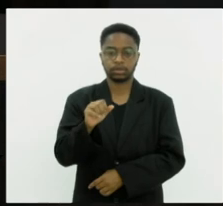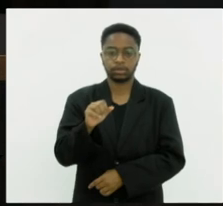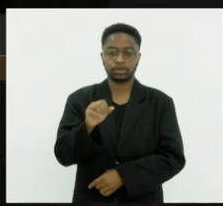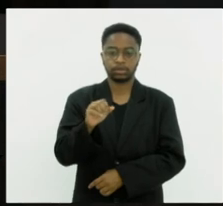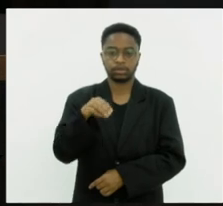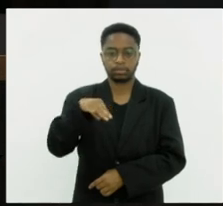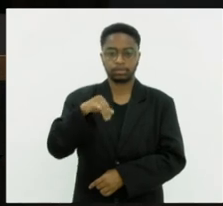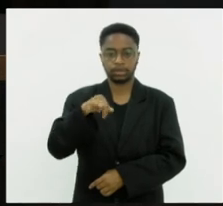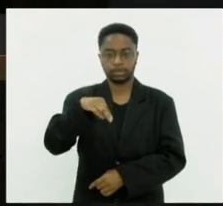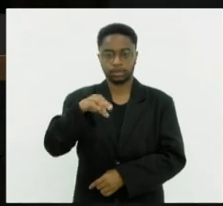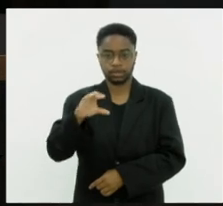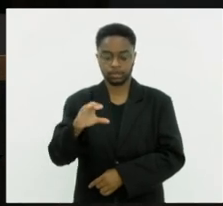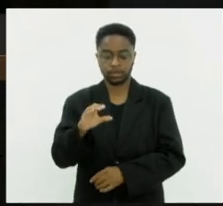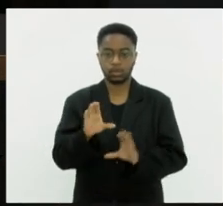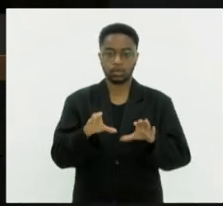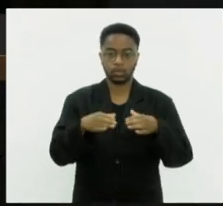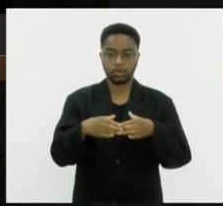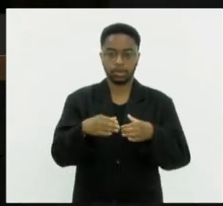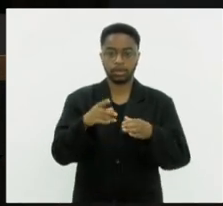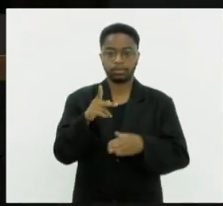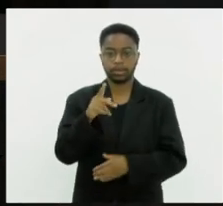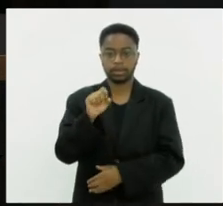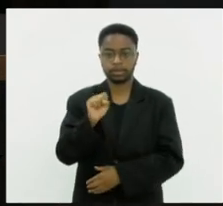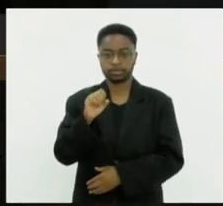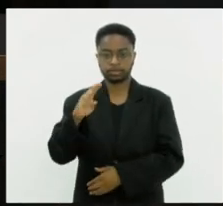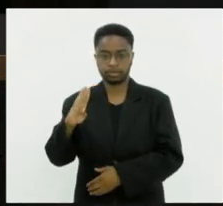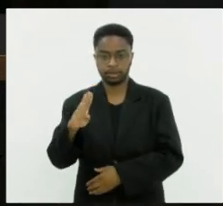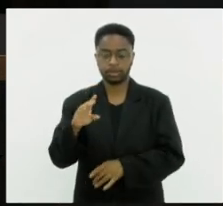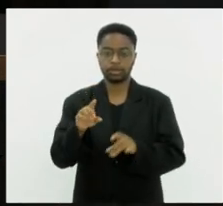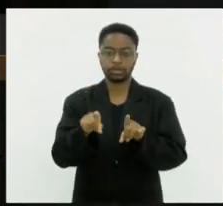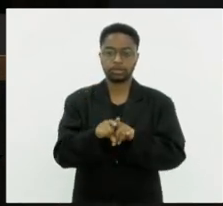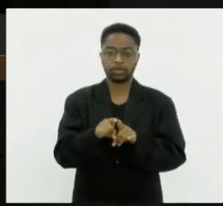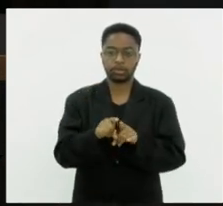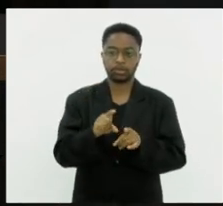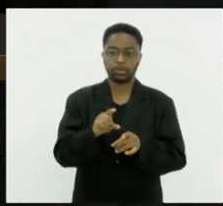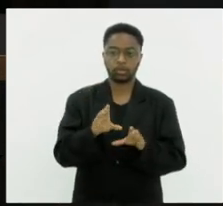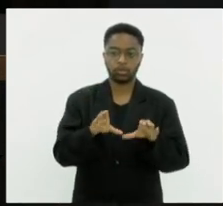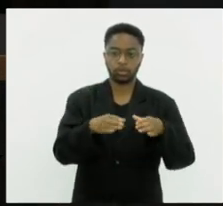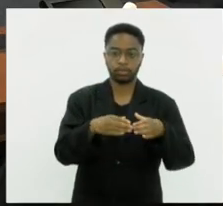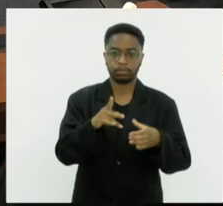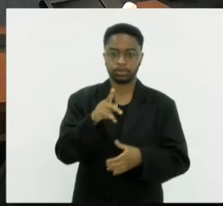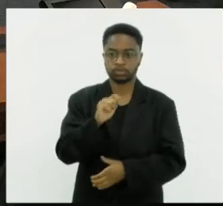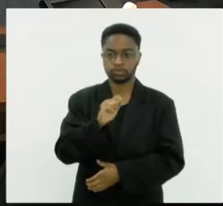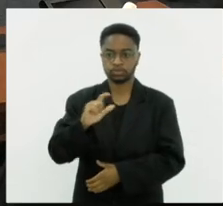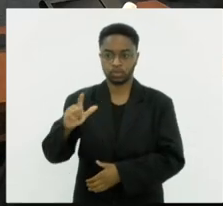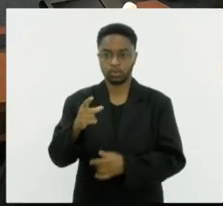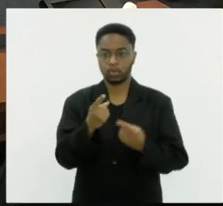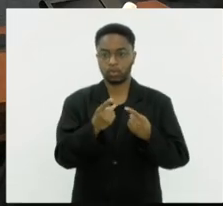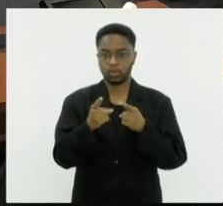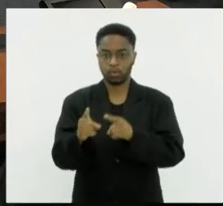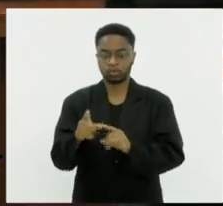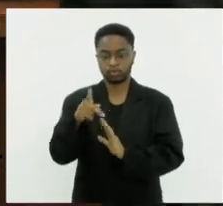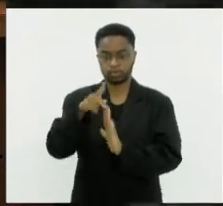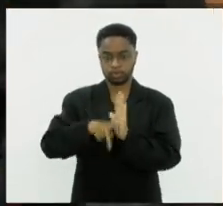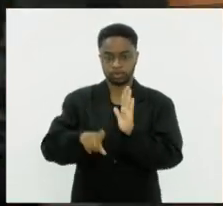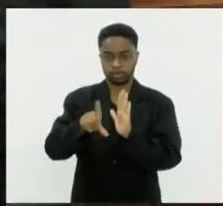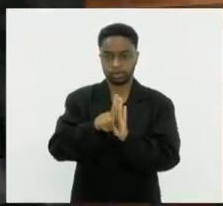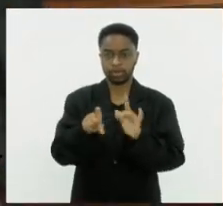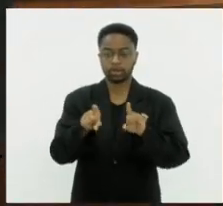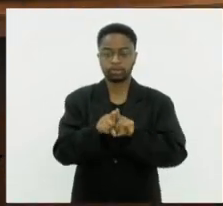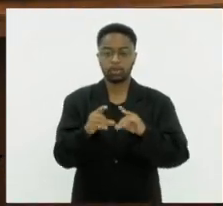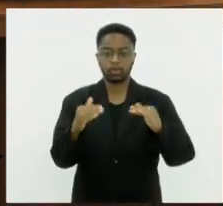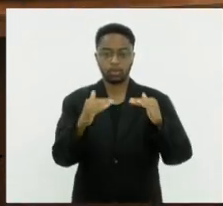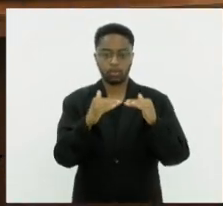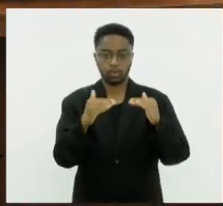Carlos Mink, a bancada do PSB e a bancada do PSOL. Bancada do PSOL contrário ao projeto e favorável